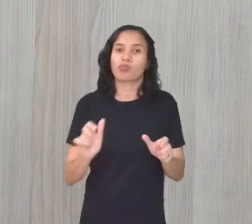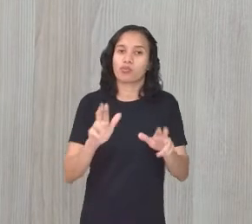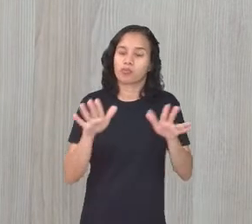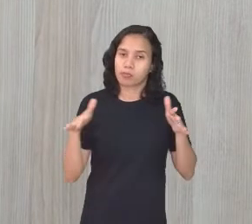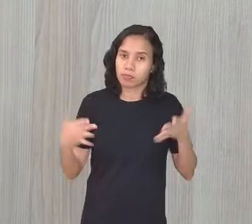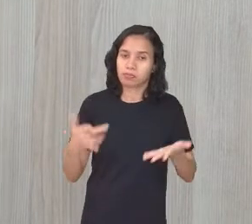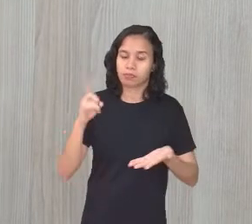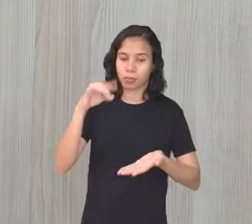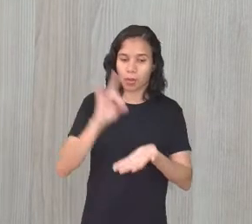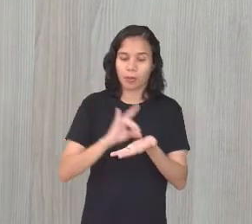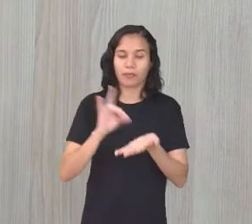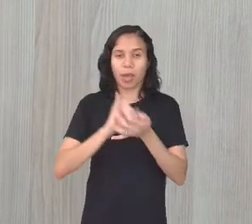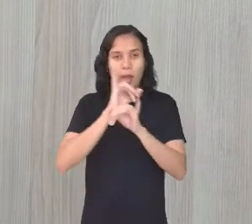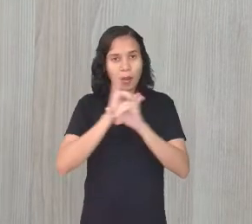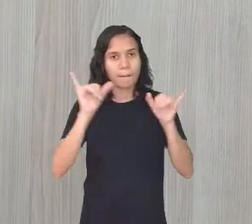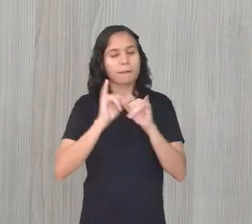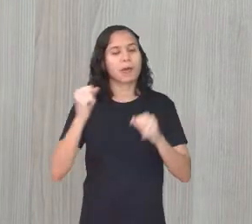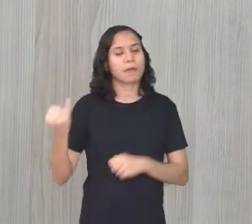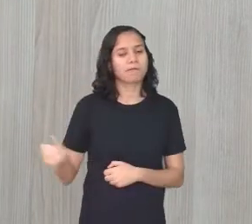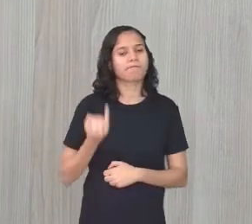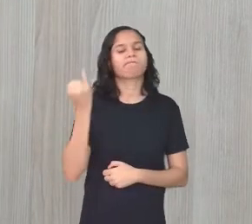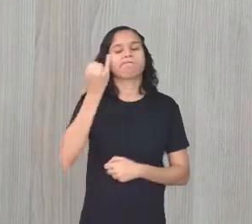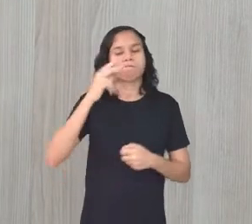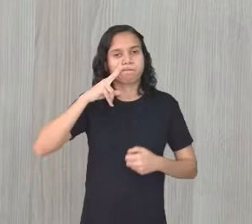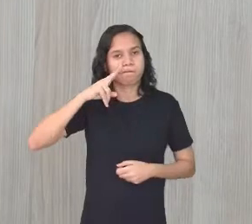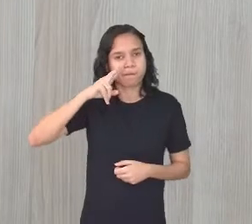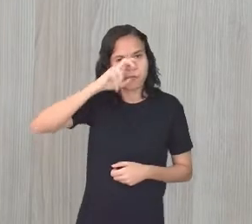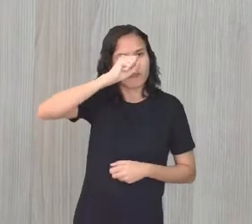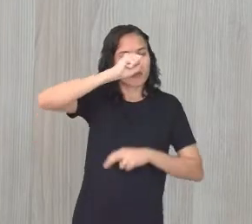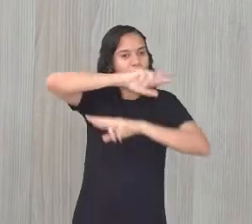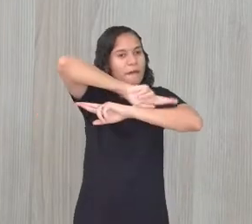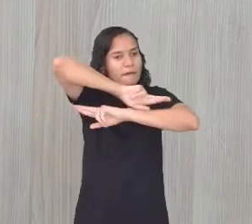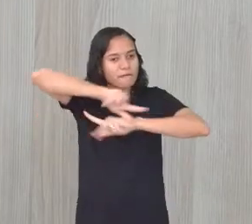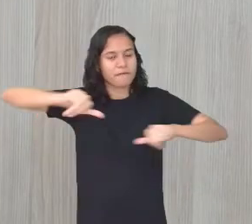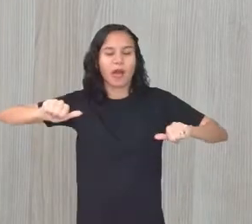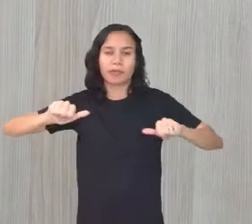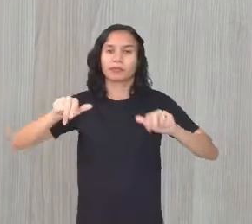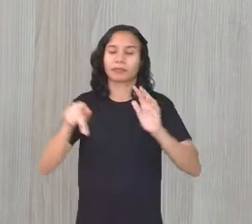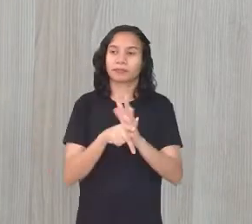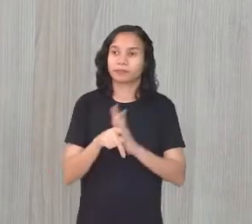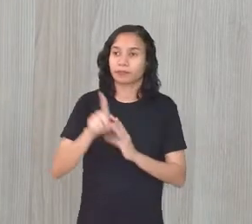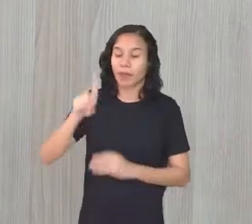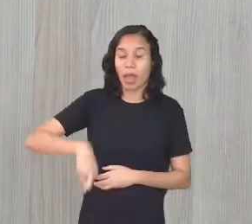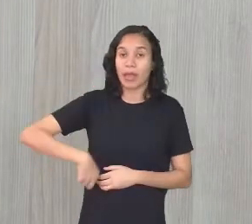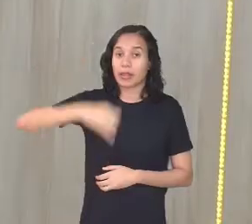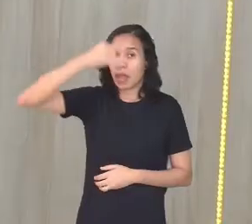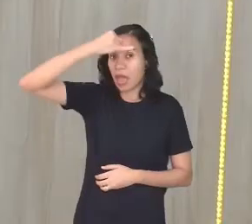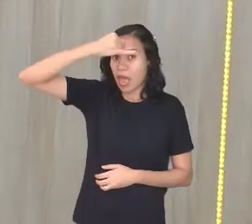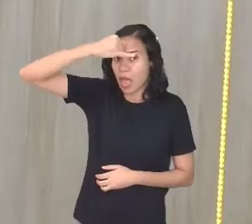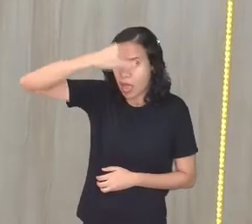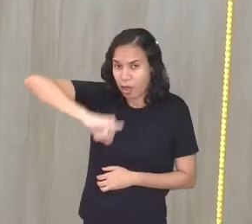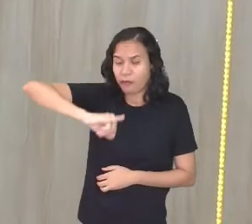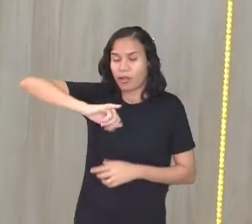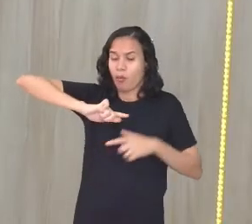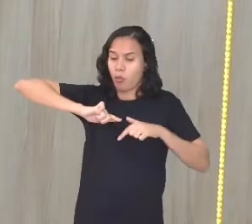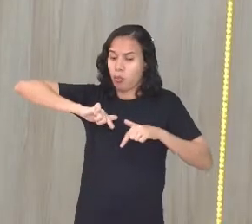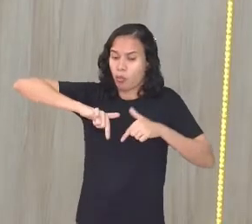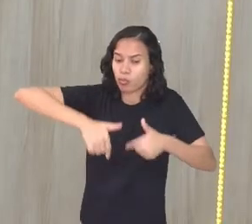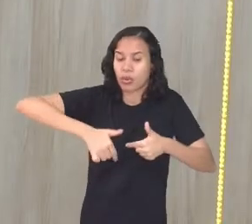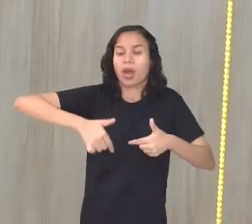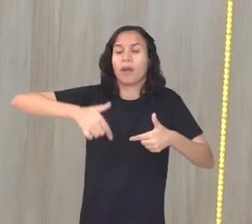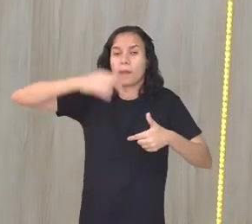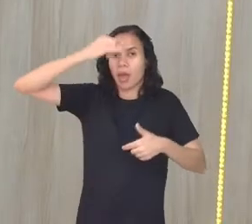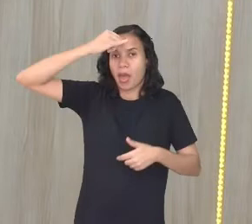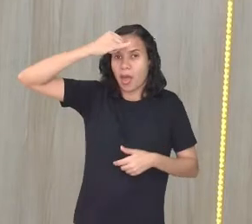Então, realmente é uma campanha muito grande, muito intensa em vários setores. É de combate, né? Para a gente realmente